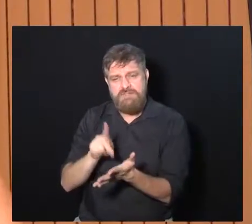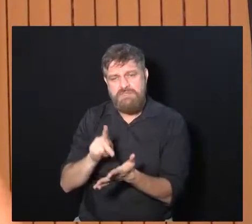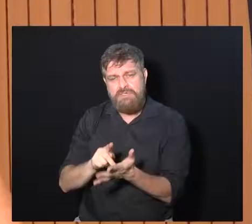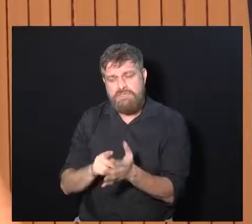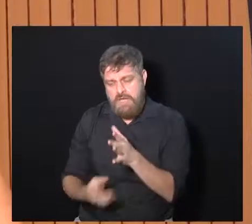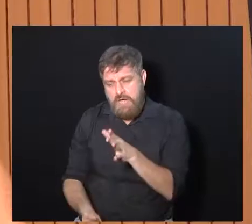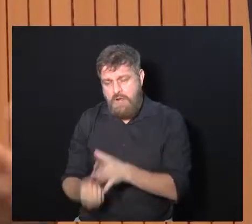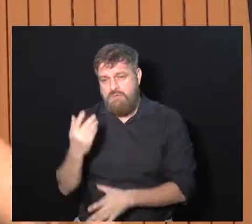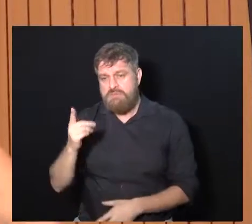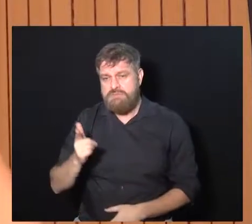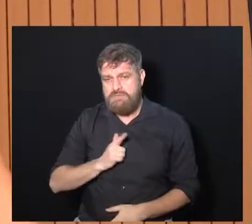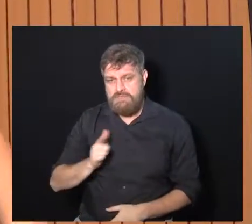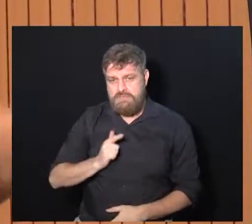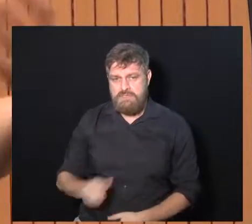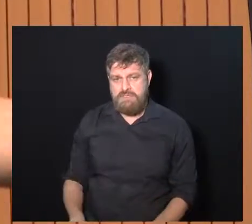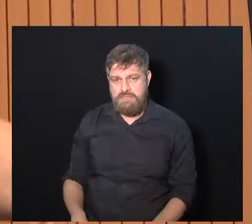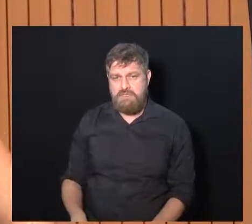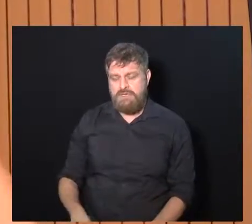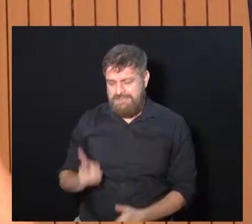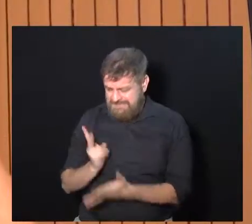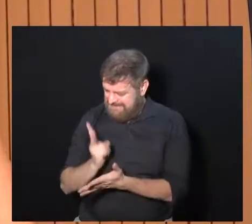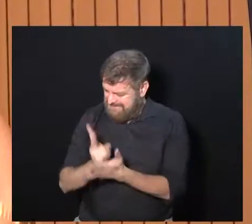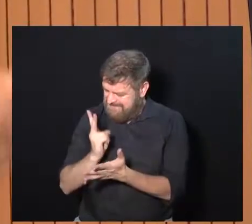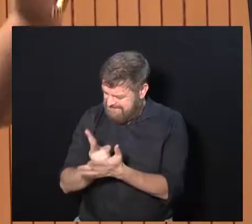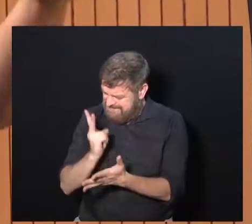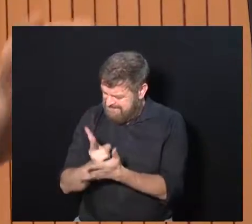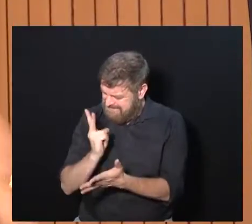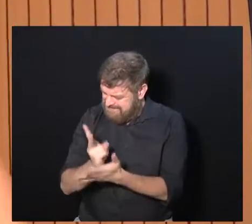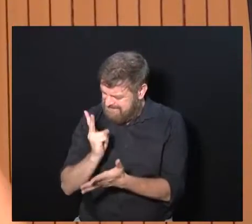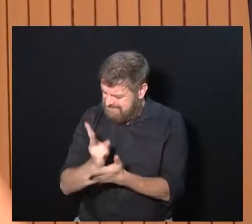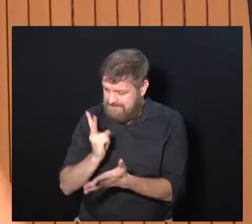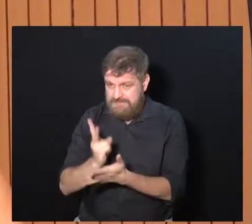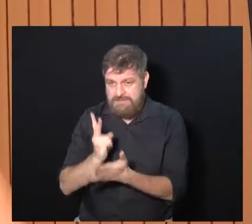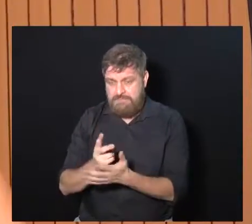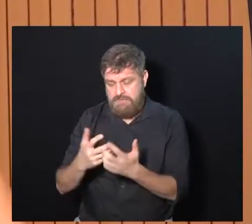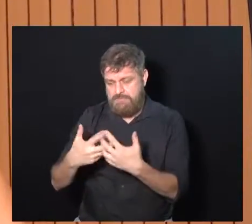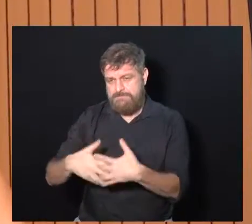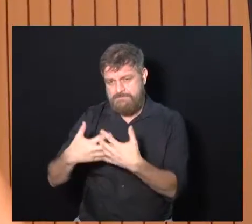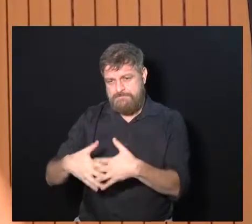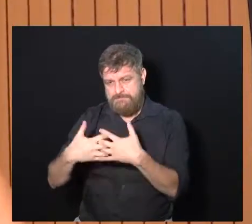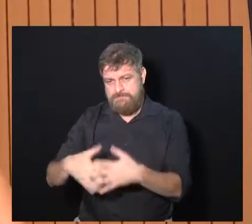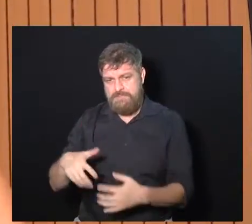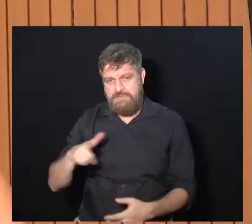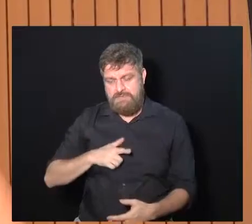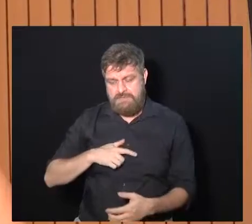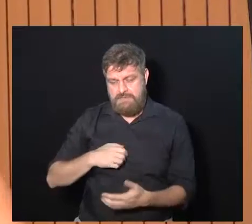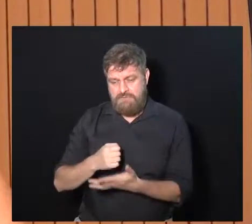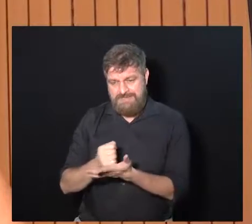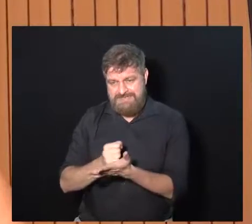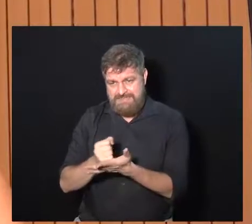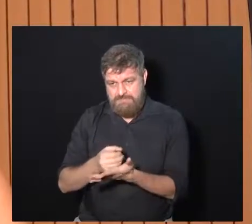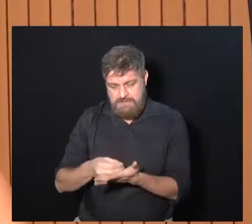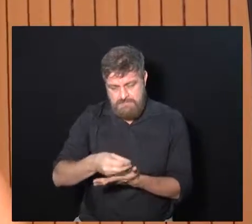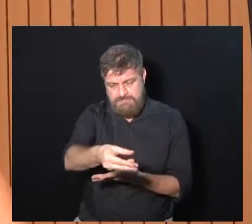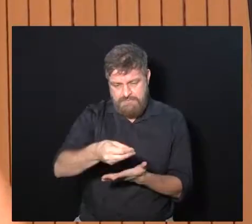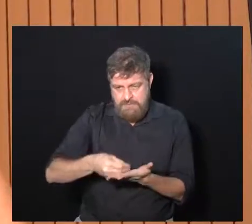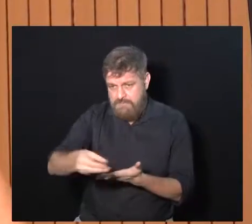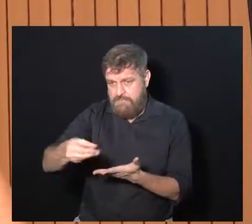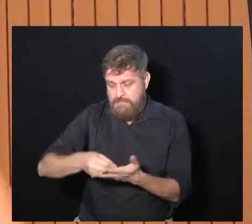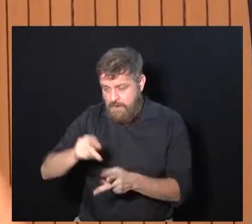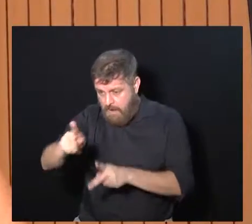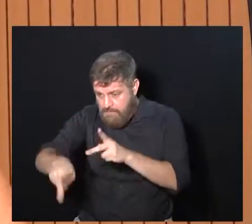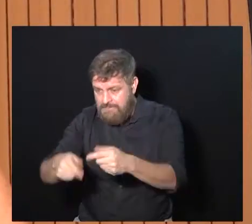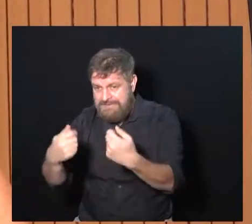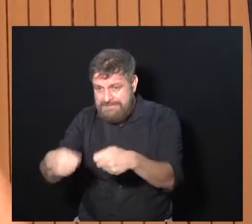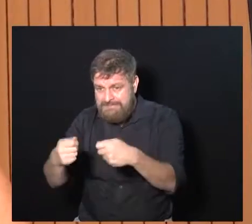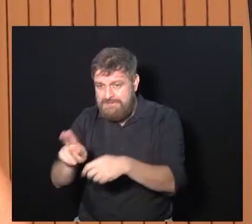que ela realmente seja predestinada, continue efetivamente oferecendo os fitoterápicos para a